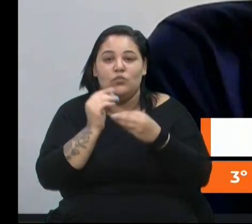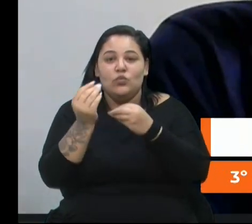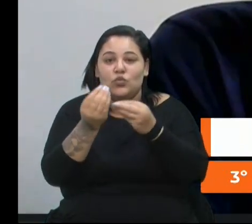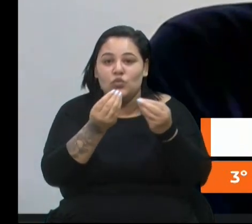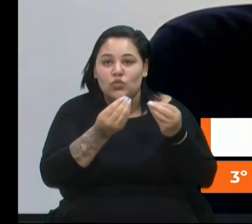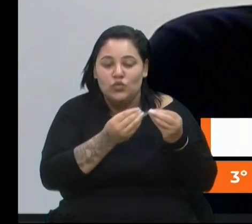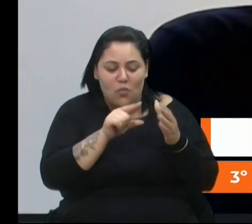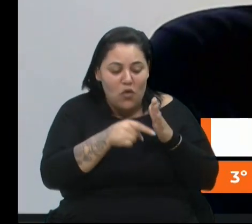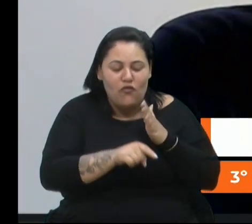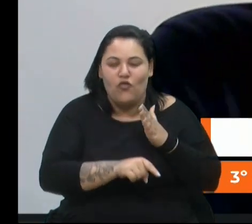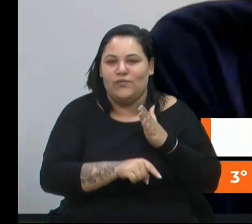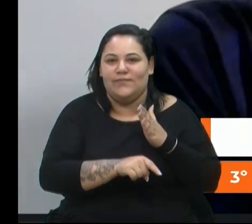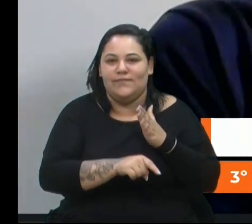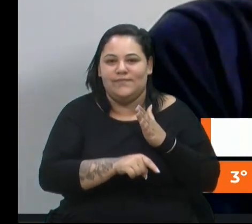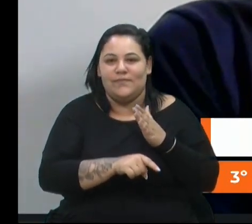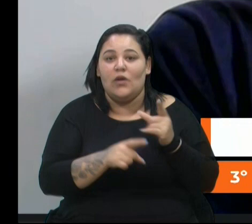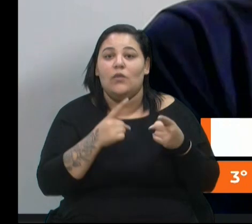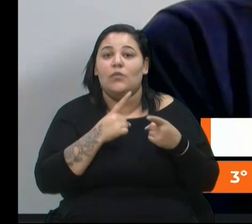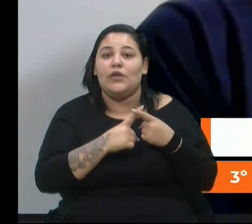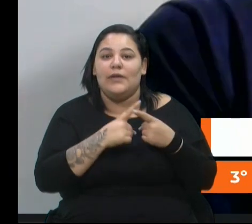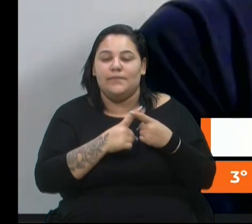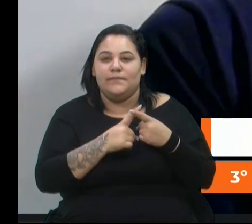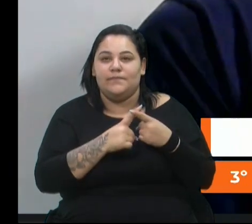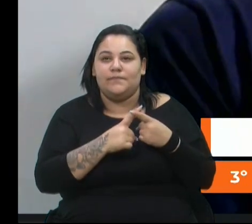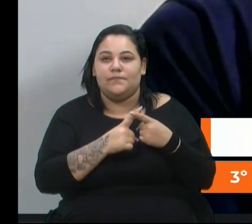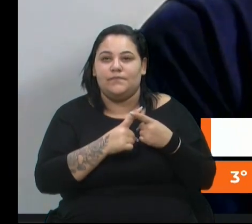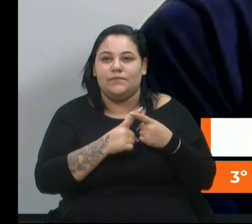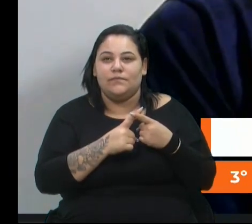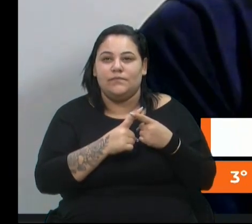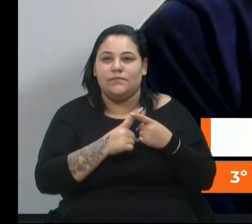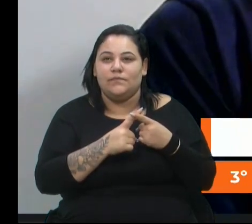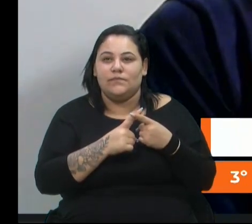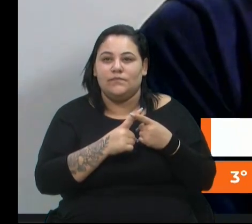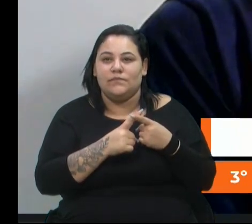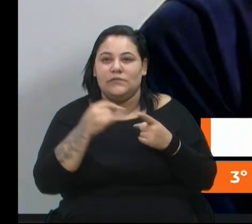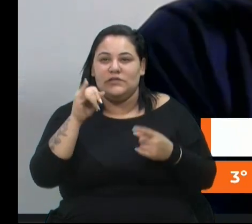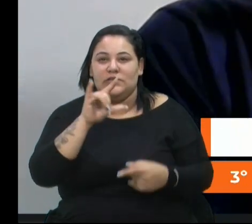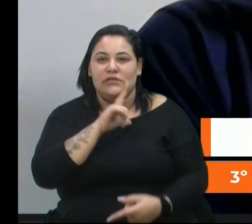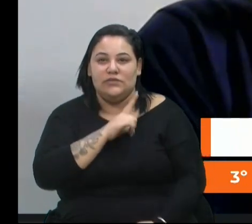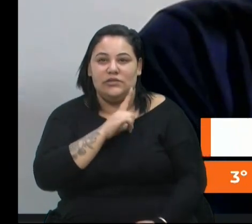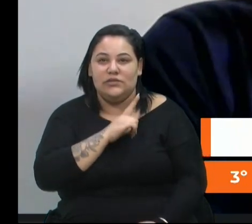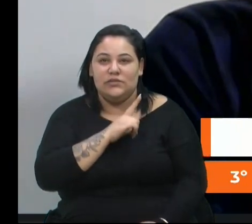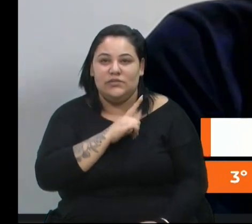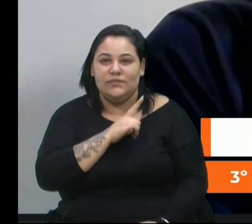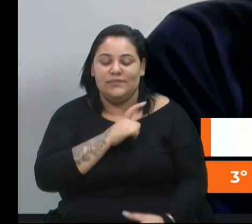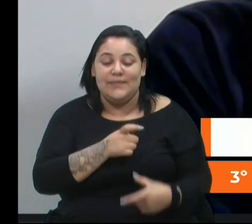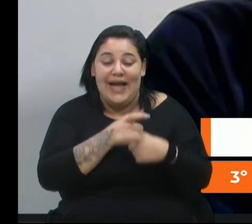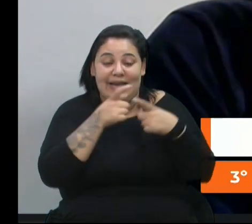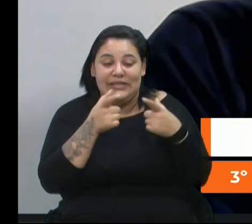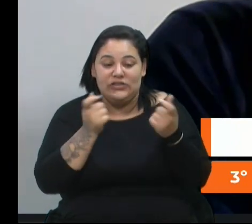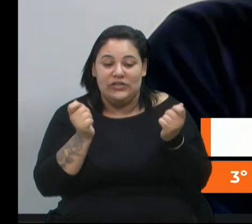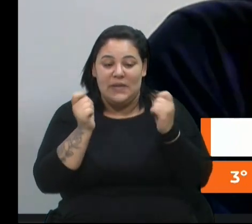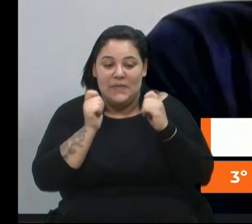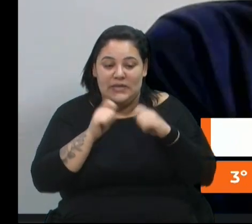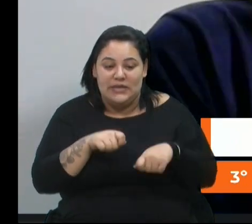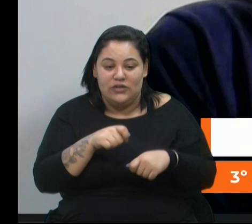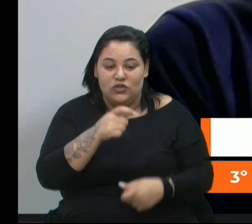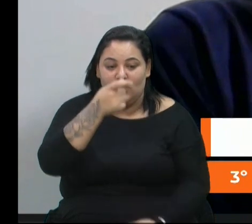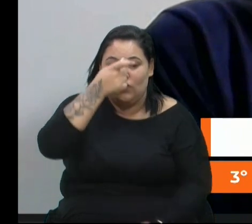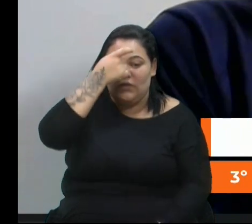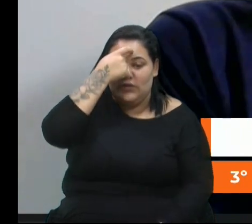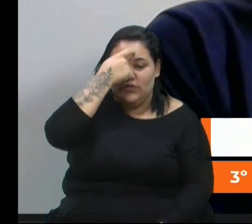mais intensa, porque se eu tenho uma grande capacidade